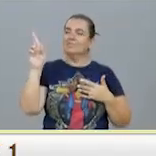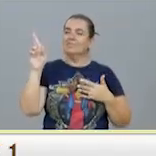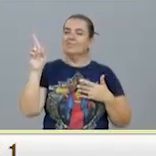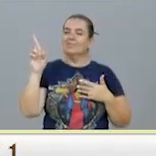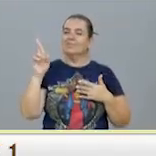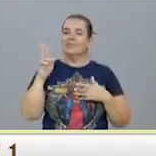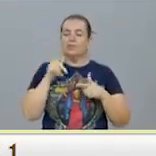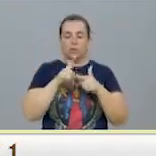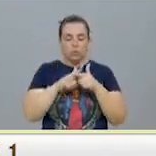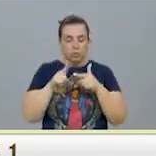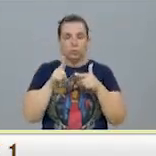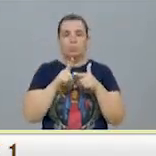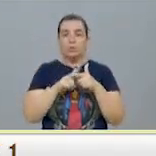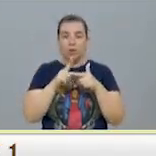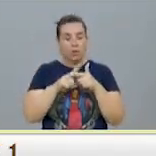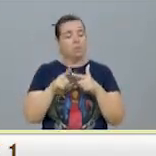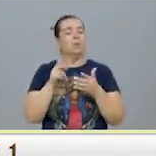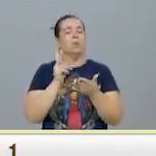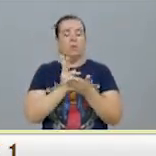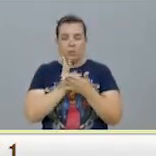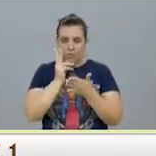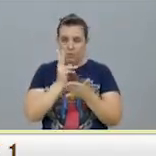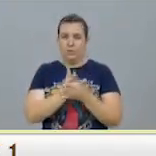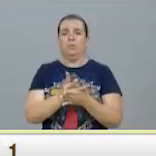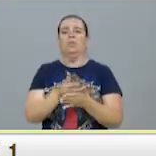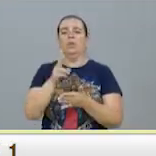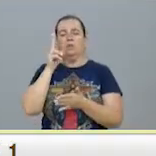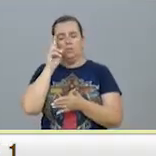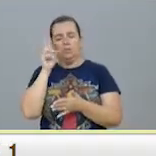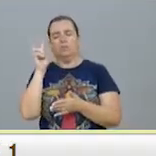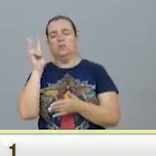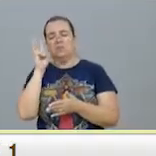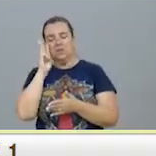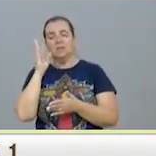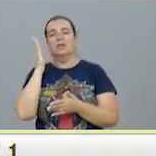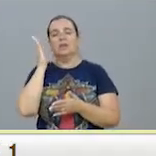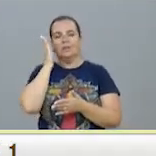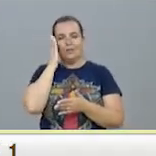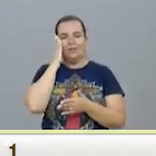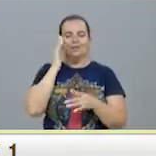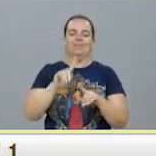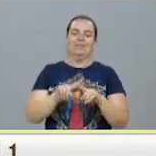os problemas vão continuar na segunda, na terça, mas